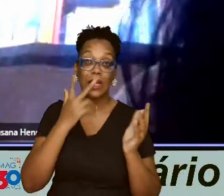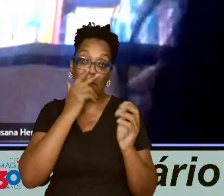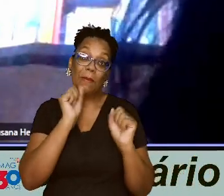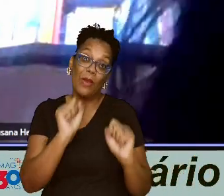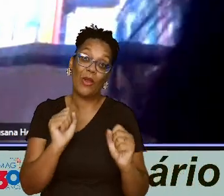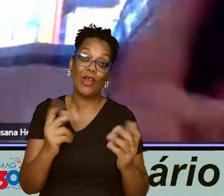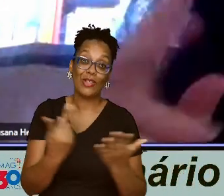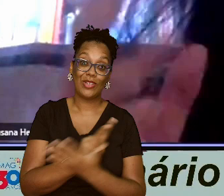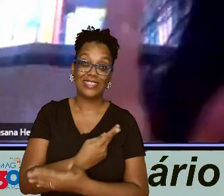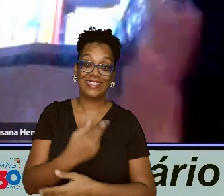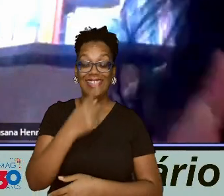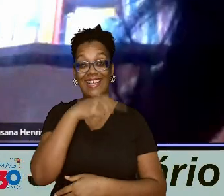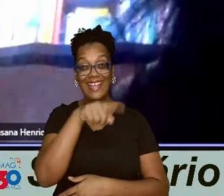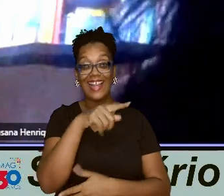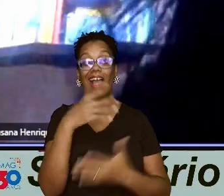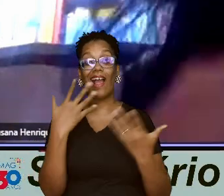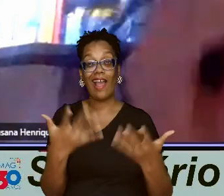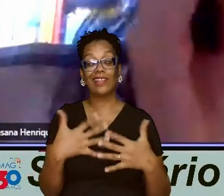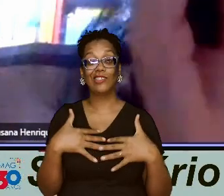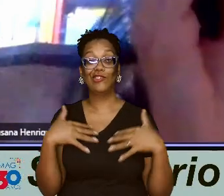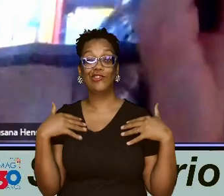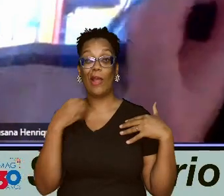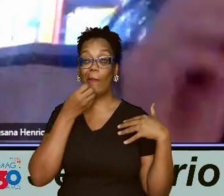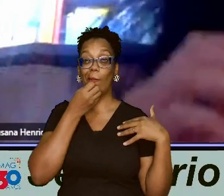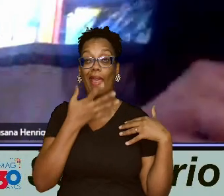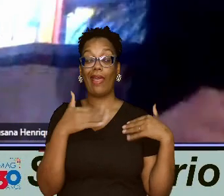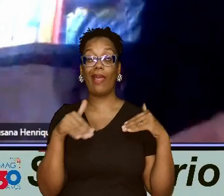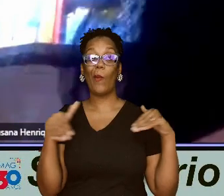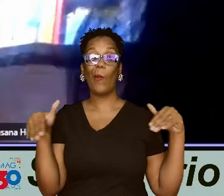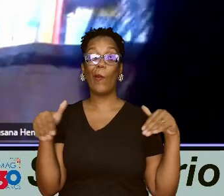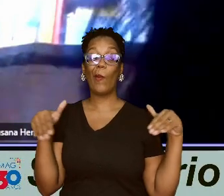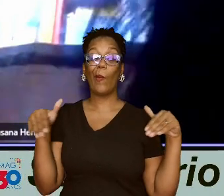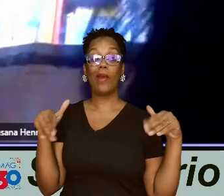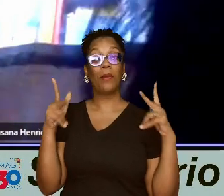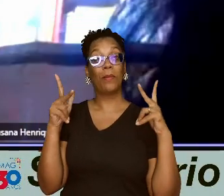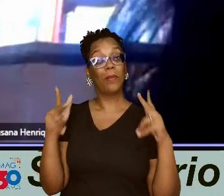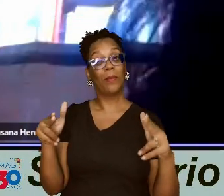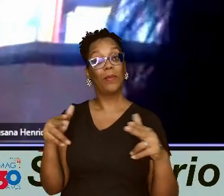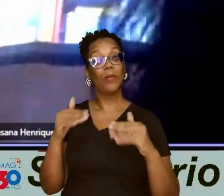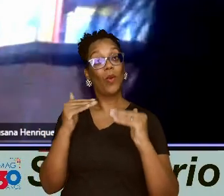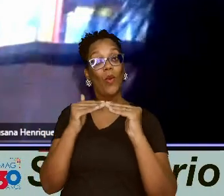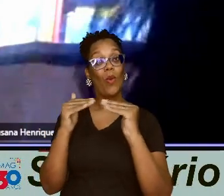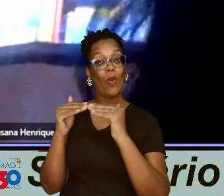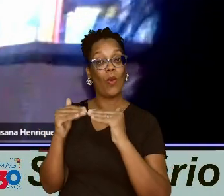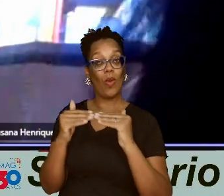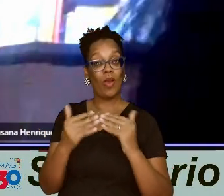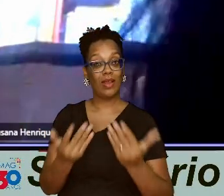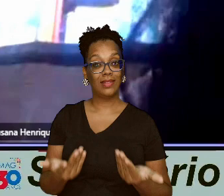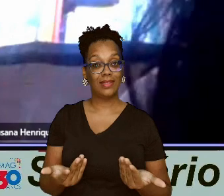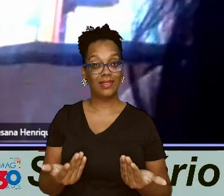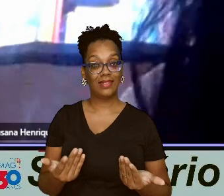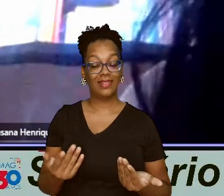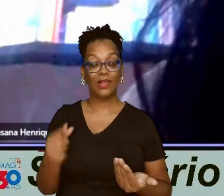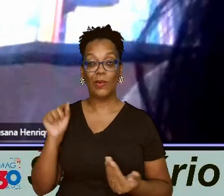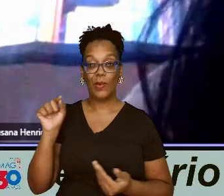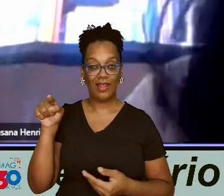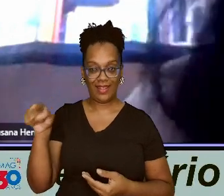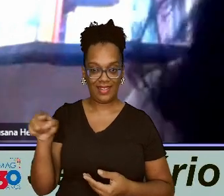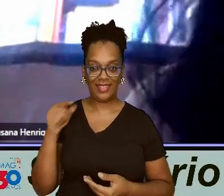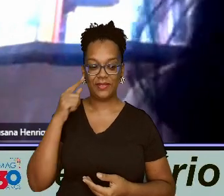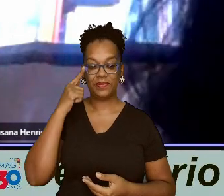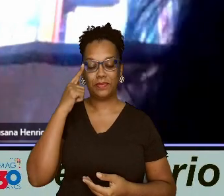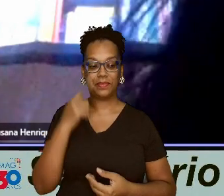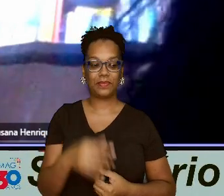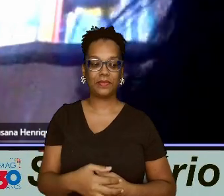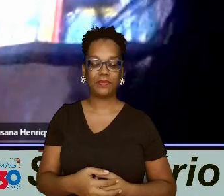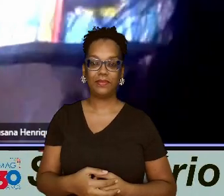eles ainda saem de bom moços nessa história por estarem concordando com aquilo, né? Aqui,